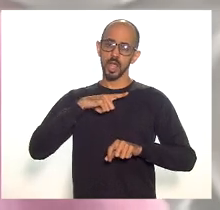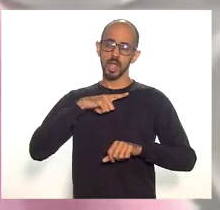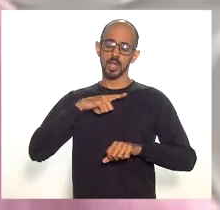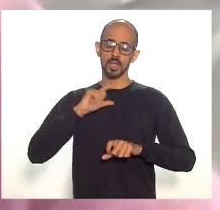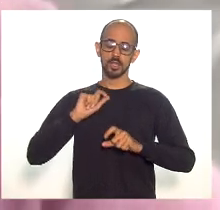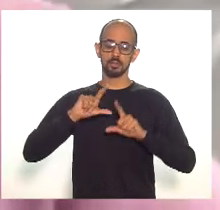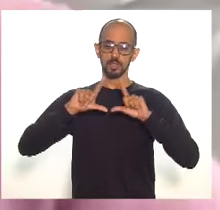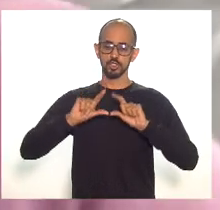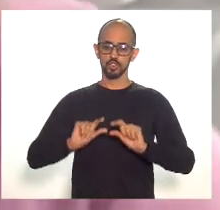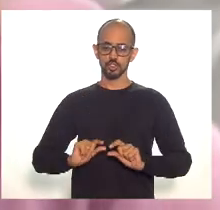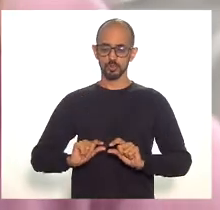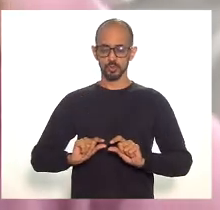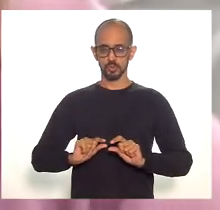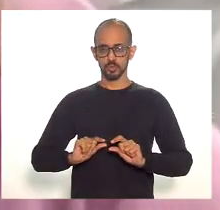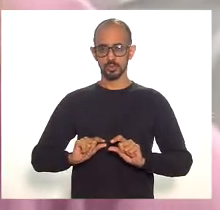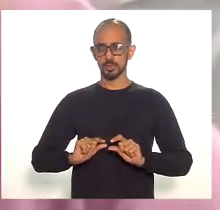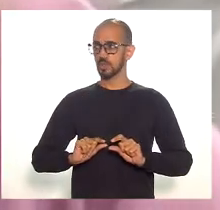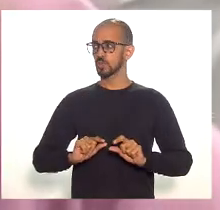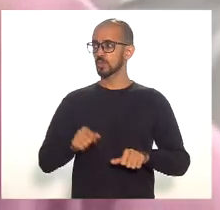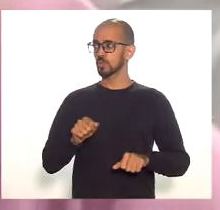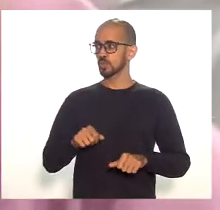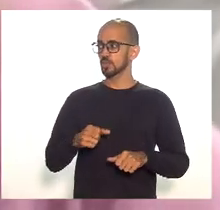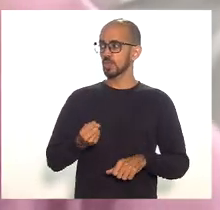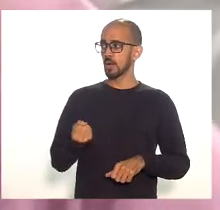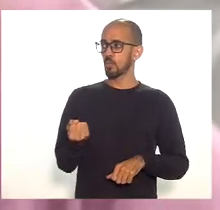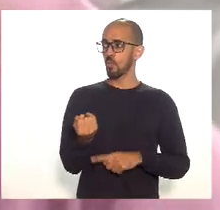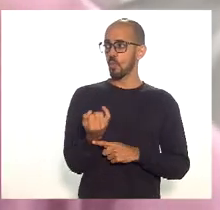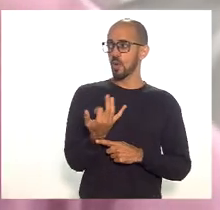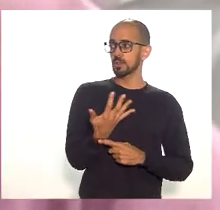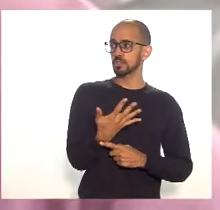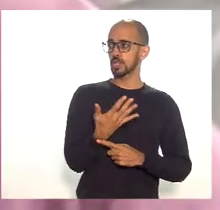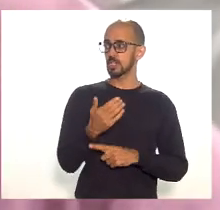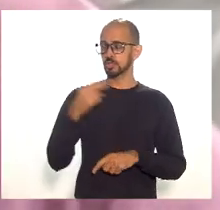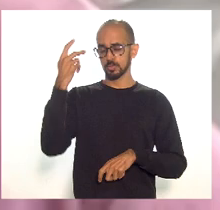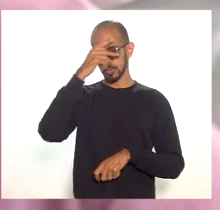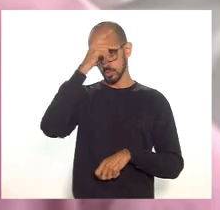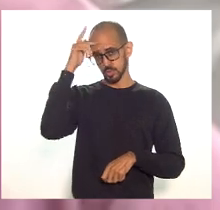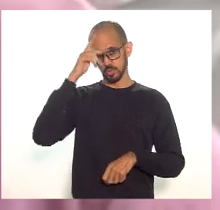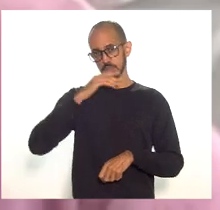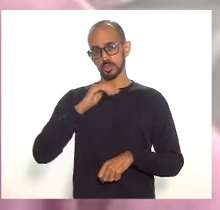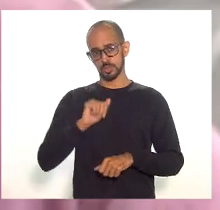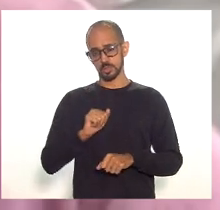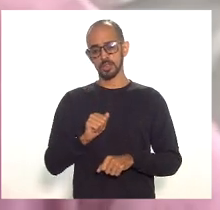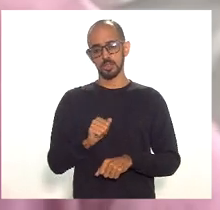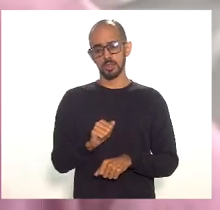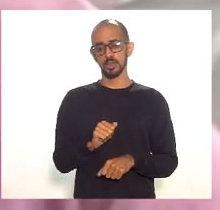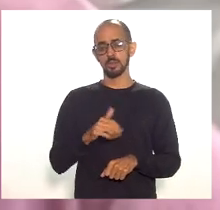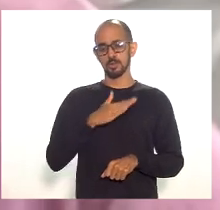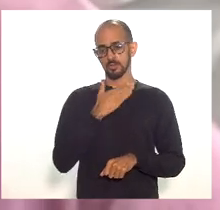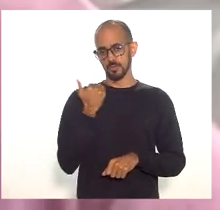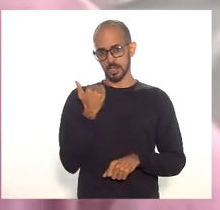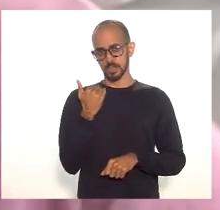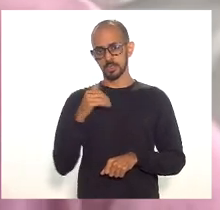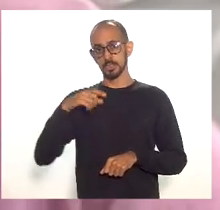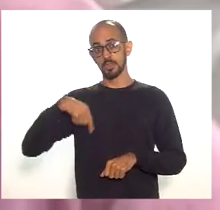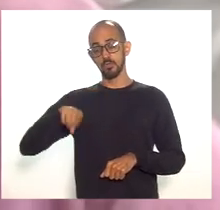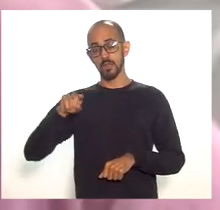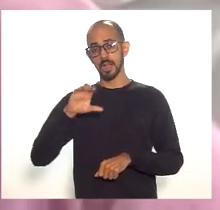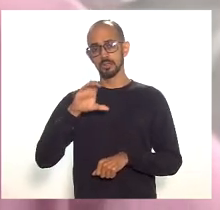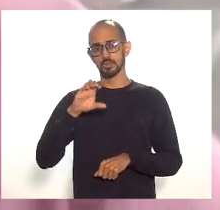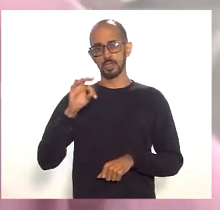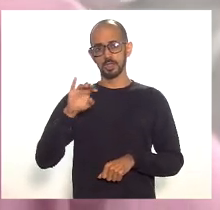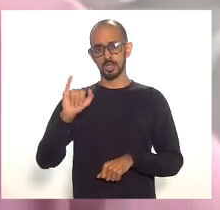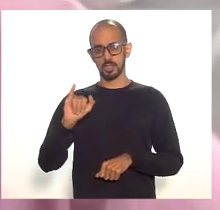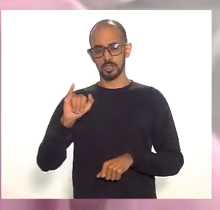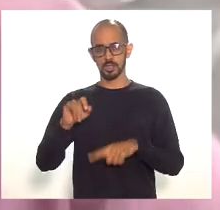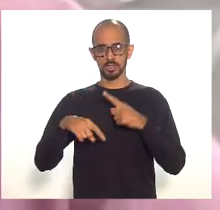uma diminuição do número de pessoas que se dirigem aos CTIs após